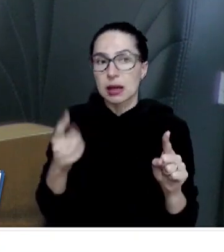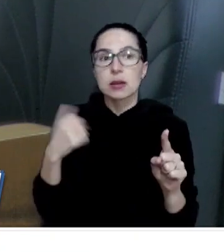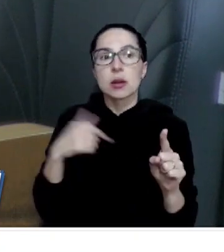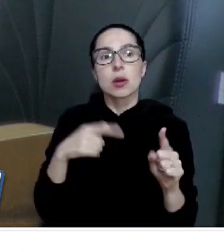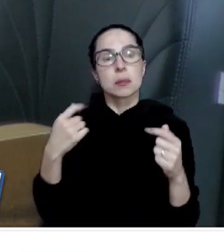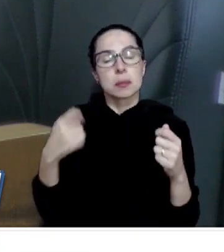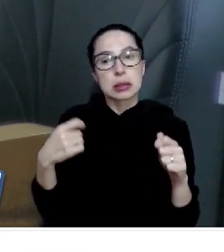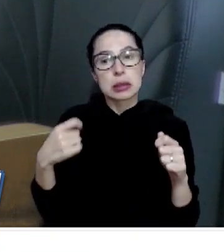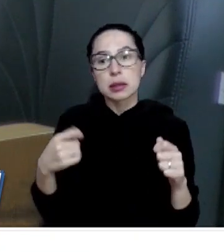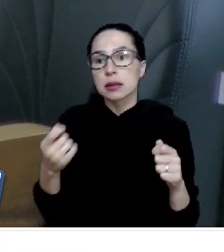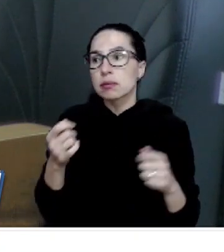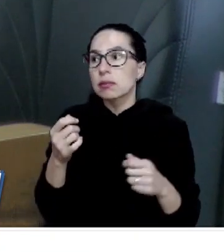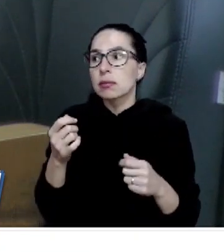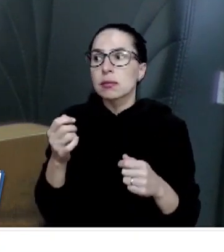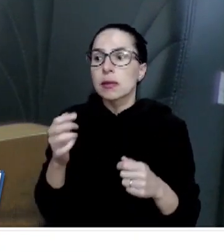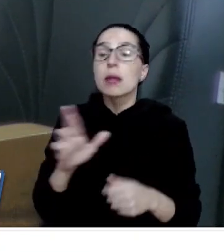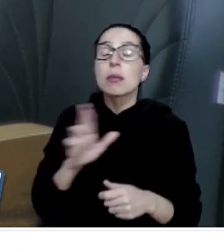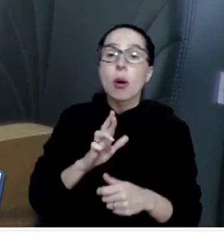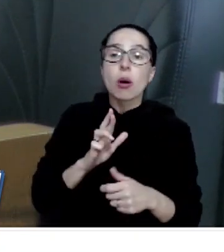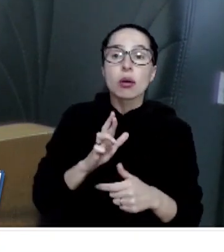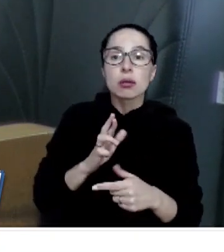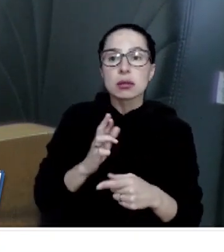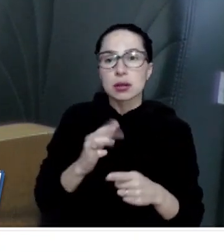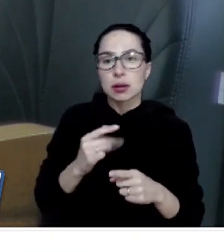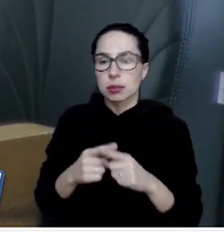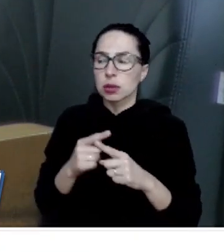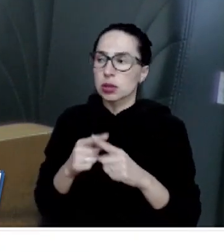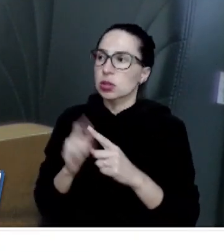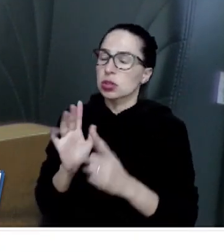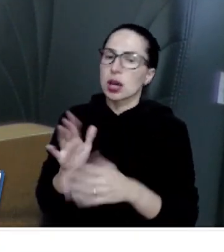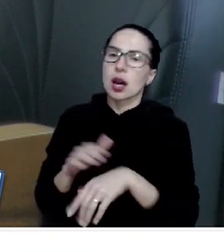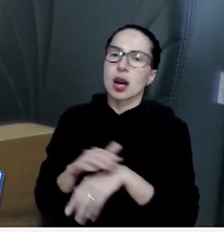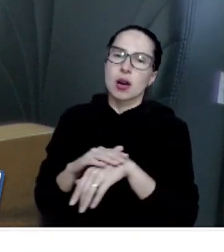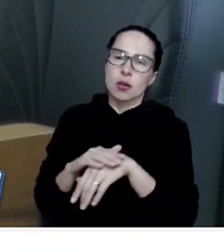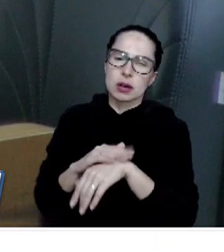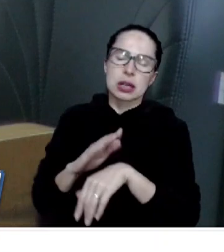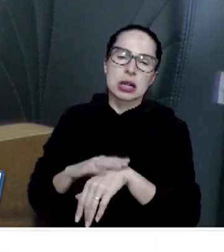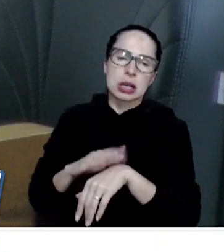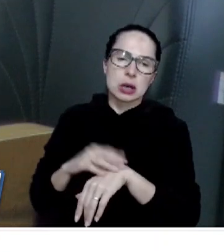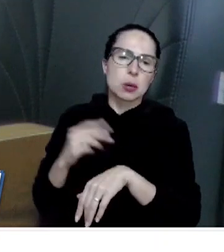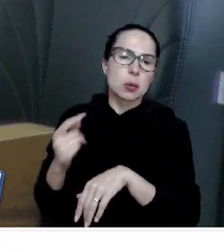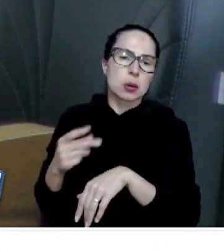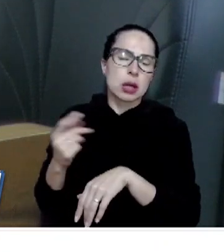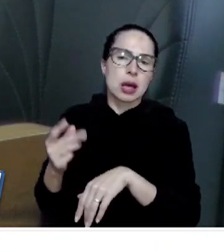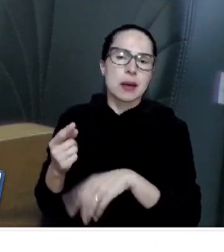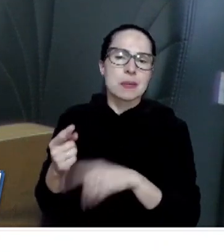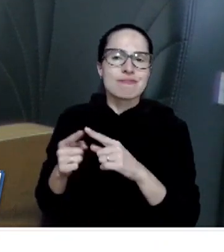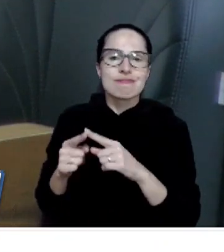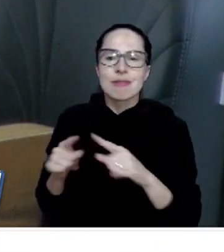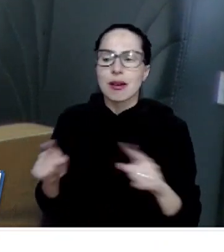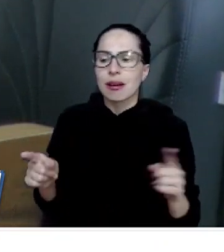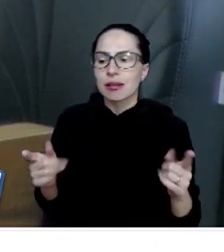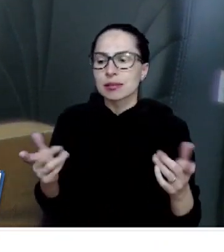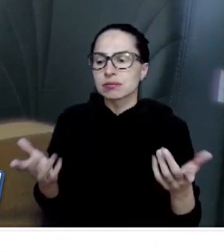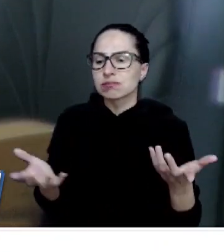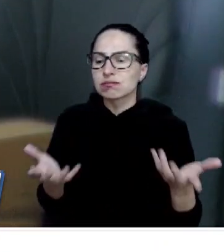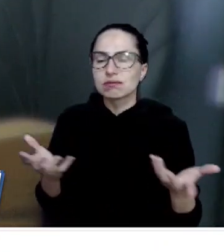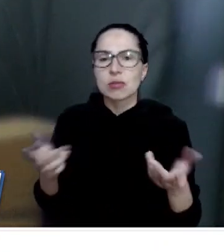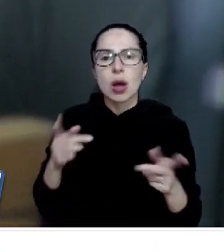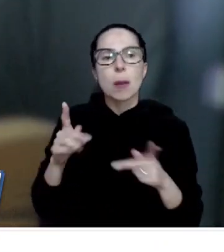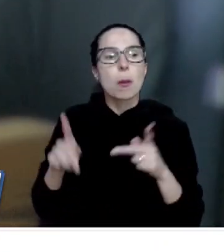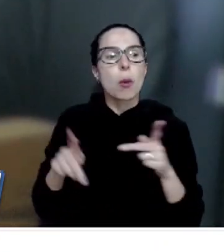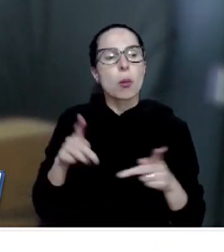uma agilidade, porque eu tenho falado isso já há um bom tempo, mas a população